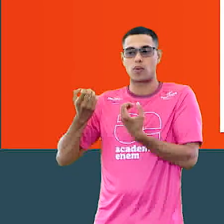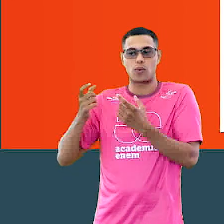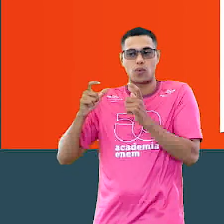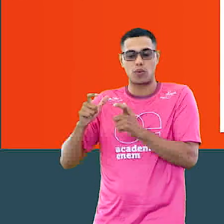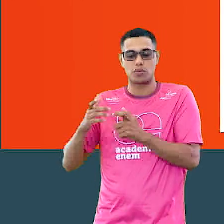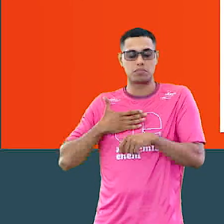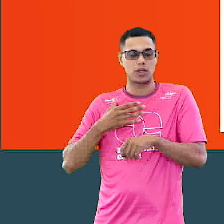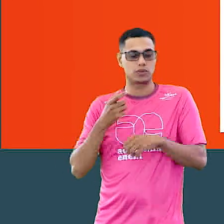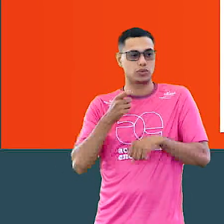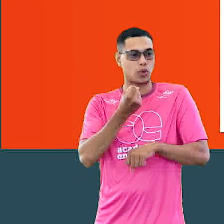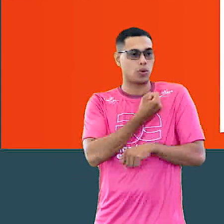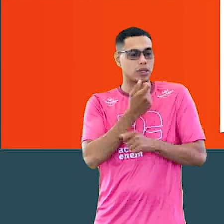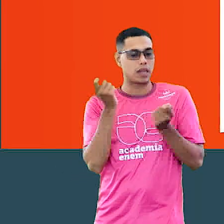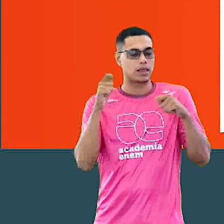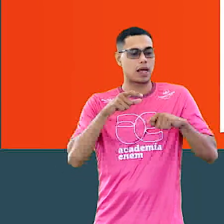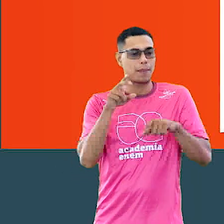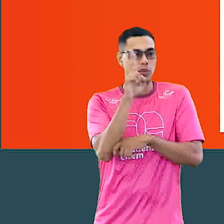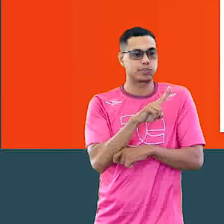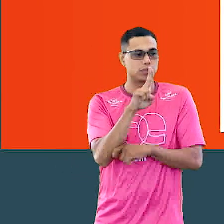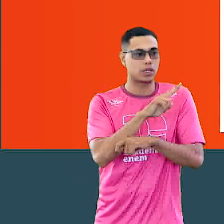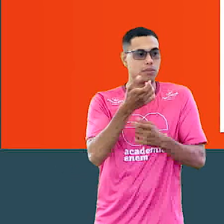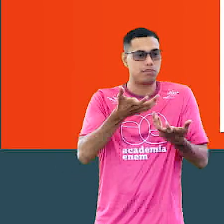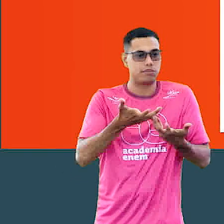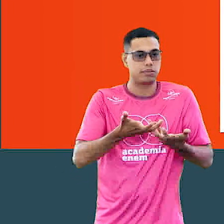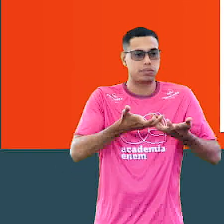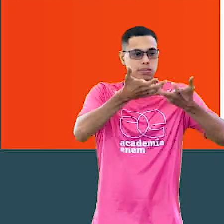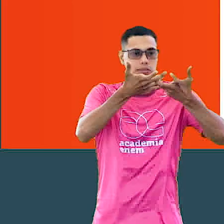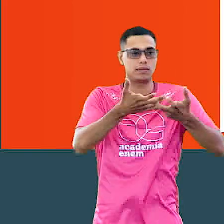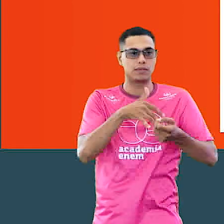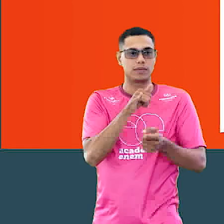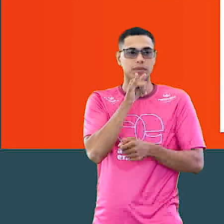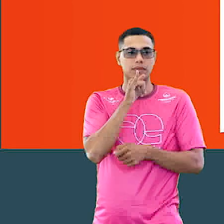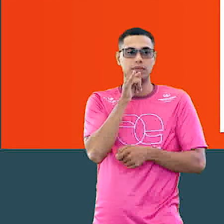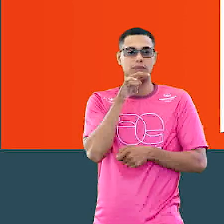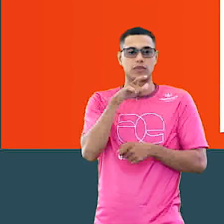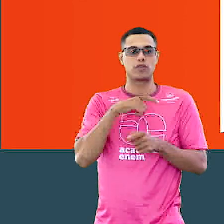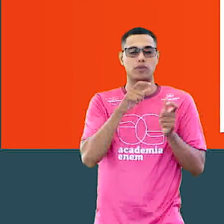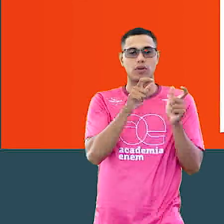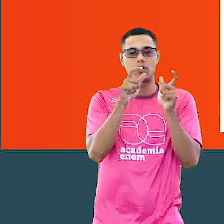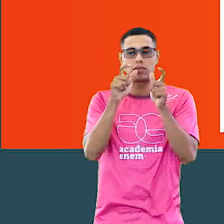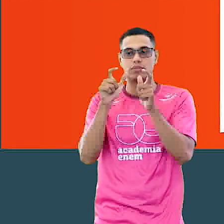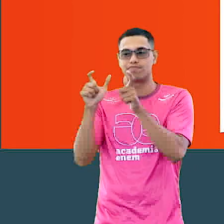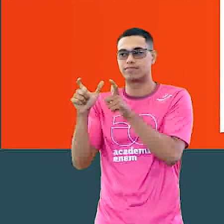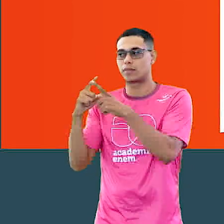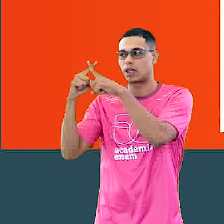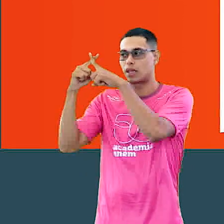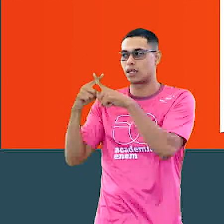ser potencializada. Se no lugar que você vai concorrer